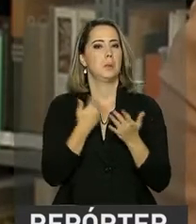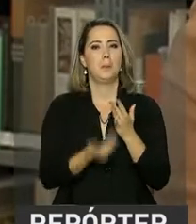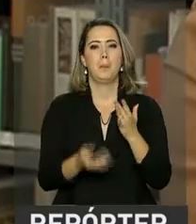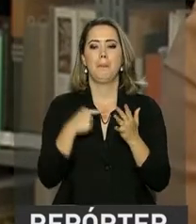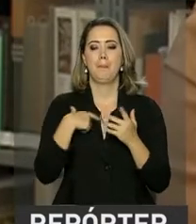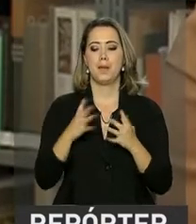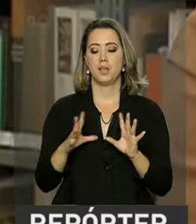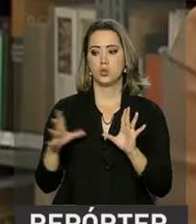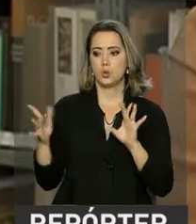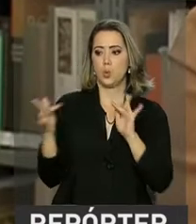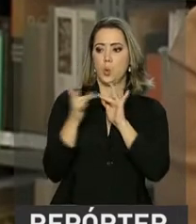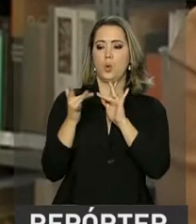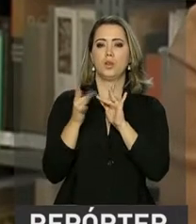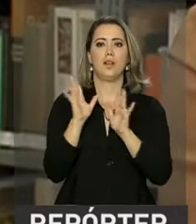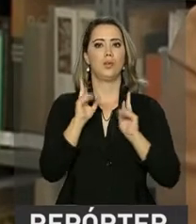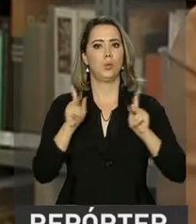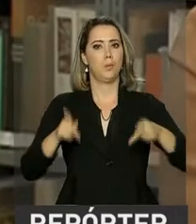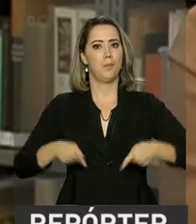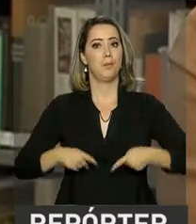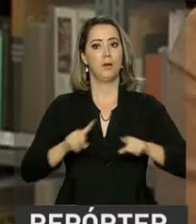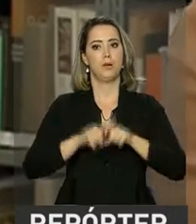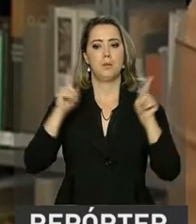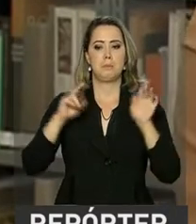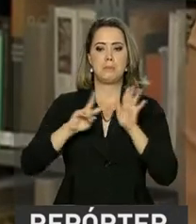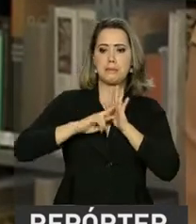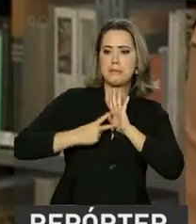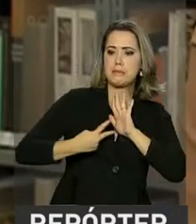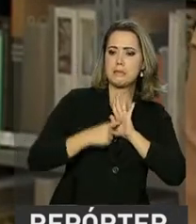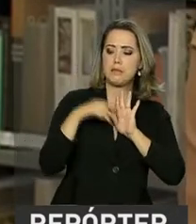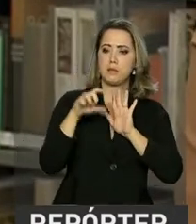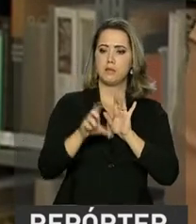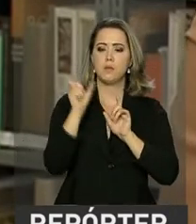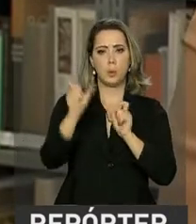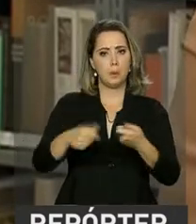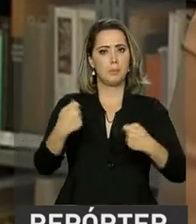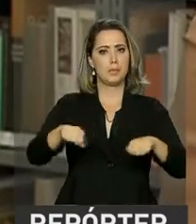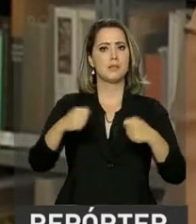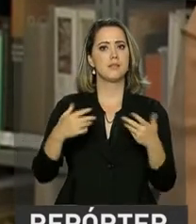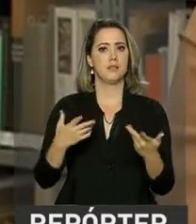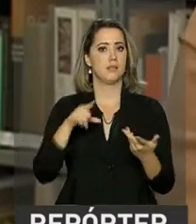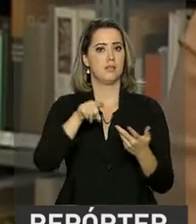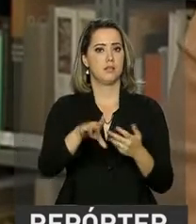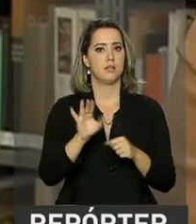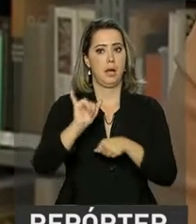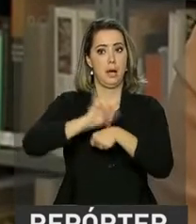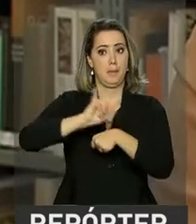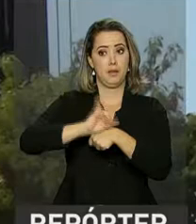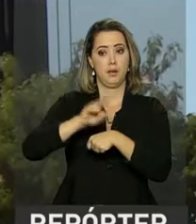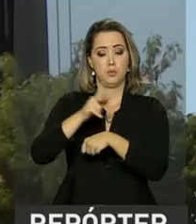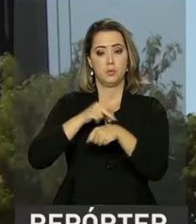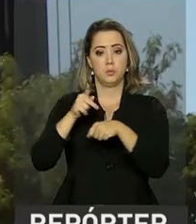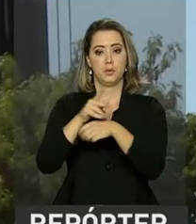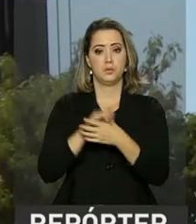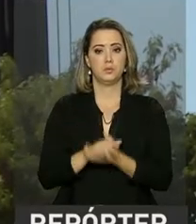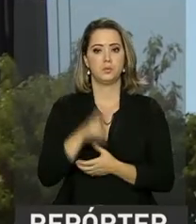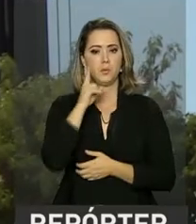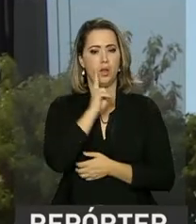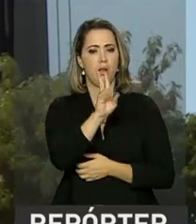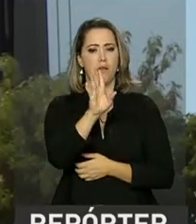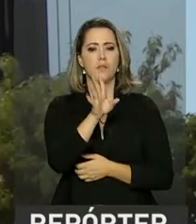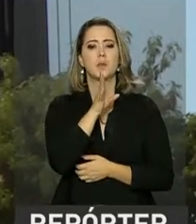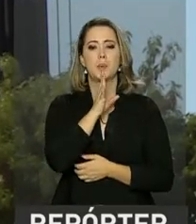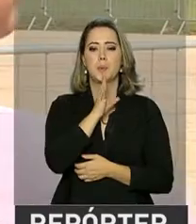dimensão humana, mas que ao mesmo tempo representam aquilo que a cidade queria ser, uma cidade capital de um país. Quem vê,